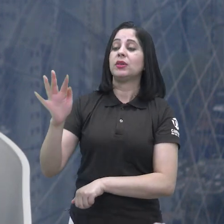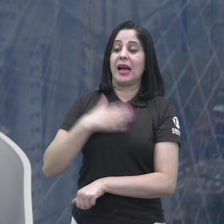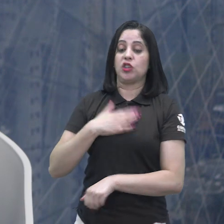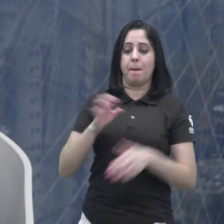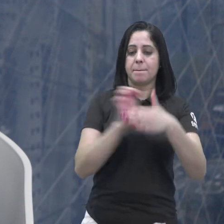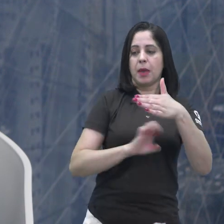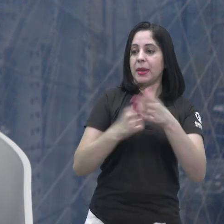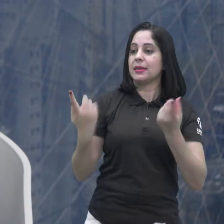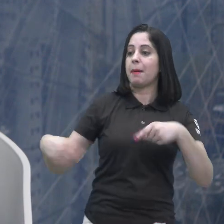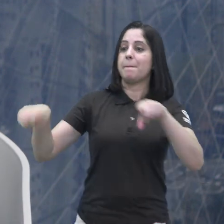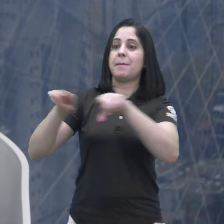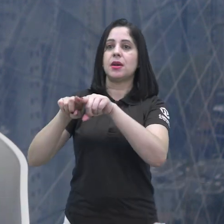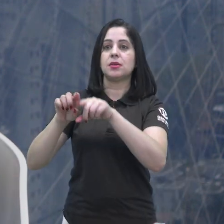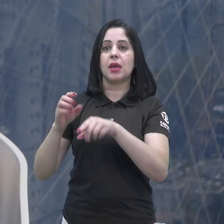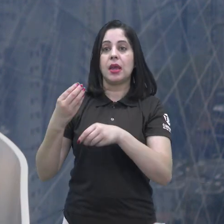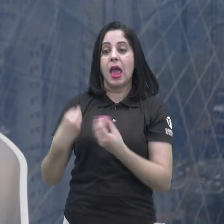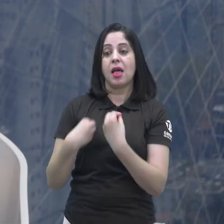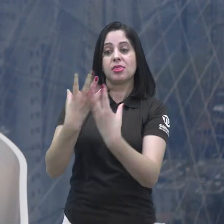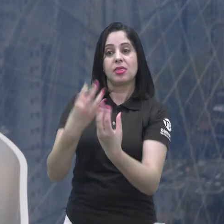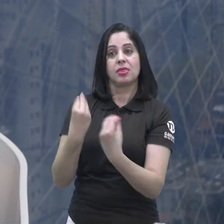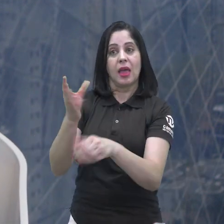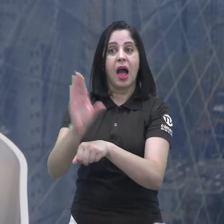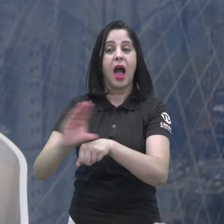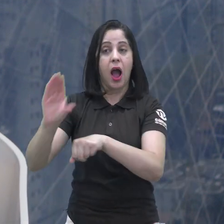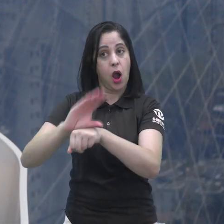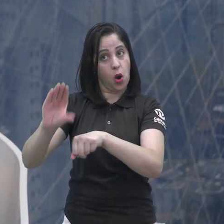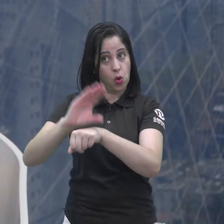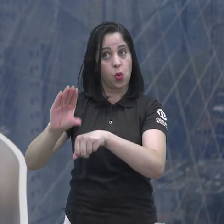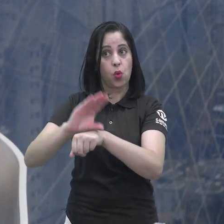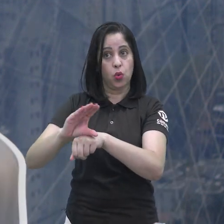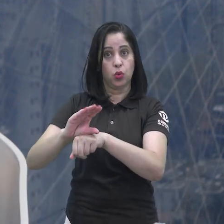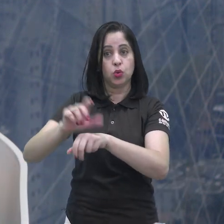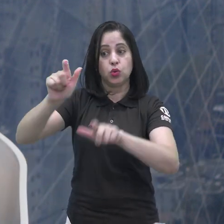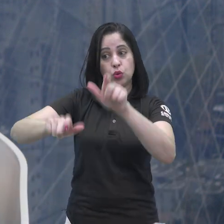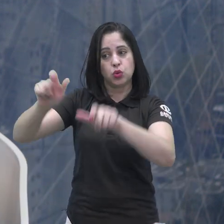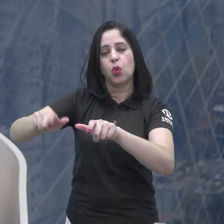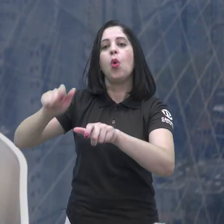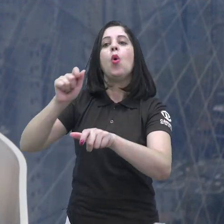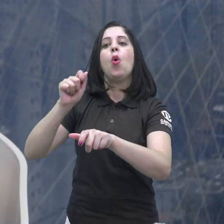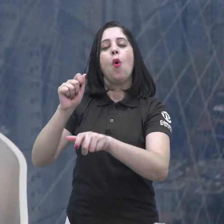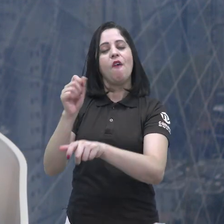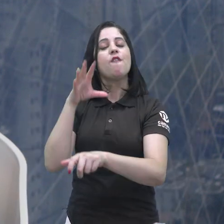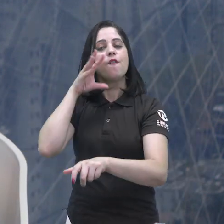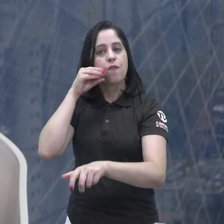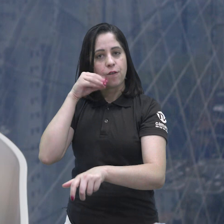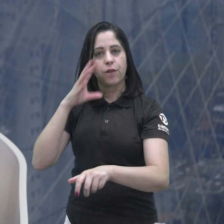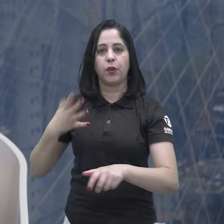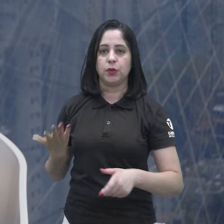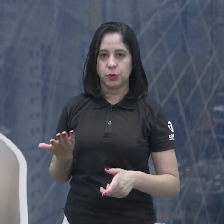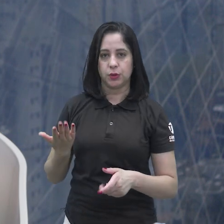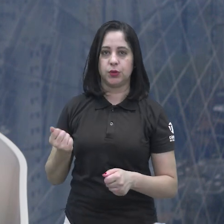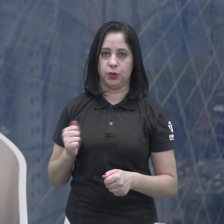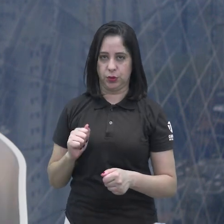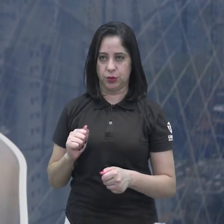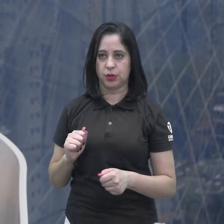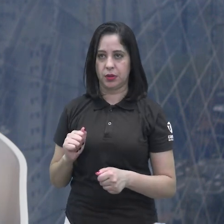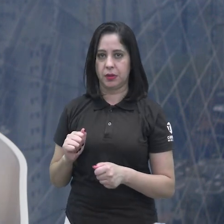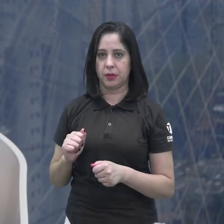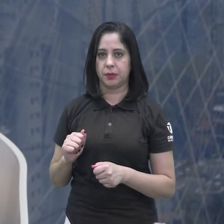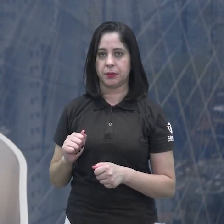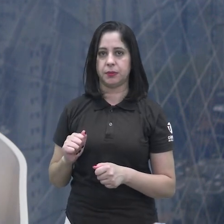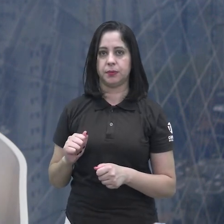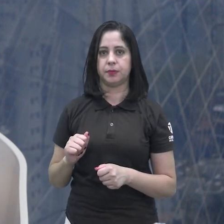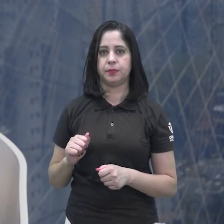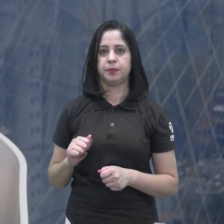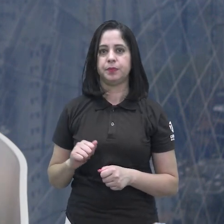para oferecer aquele curso que é necessário para o meu operacional, ou para a nova tecnologia que eu estou inserindo dentro da minha produção ou dentro